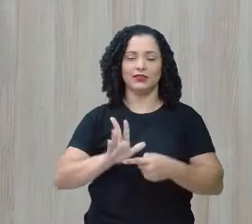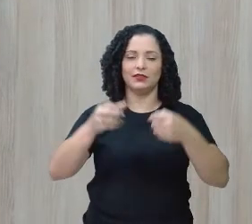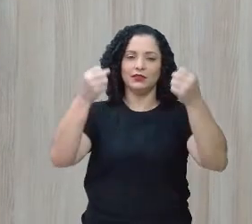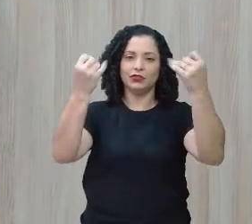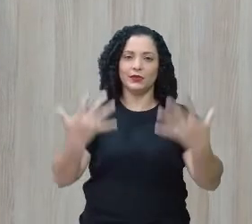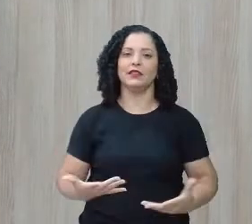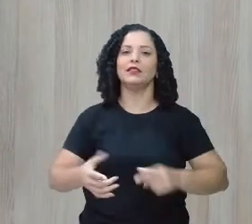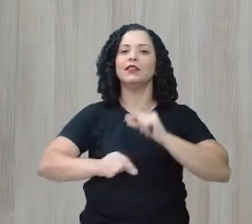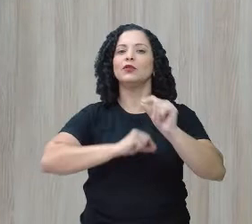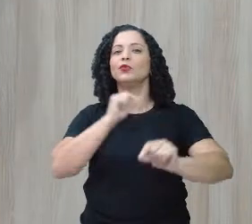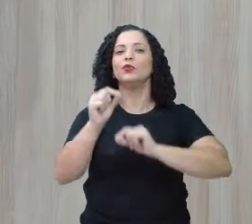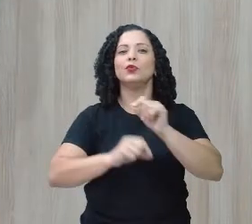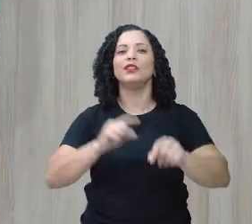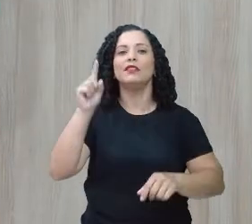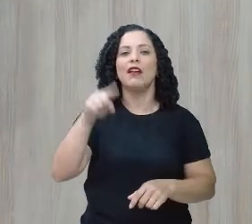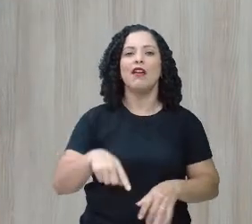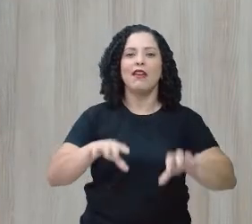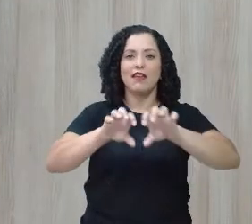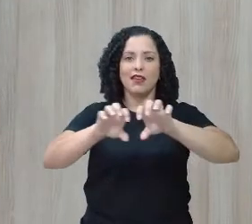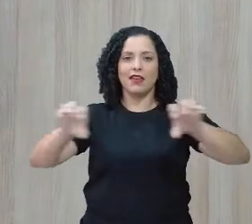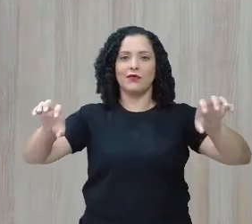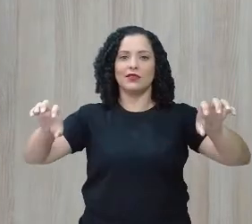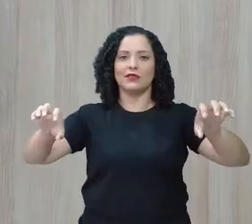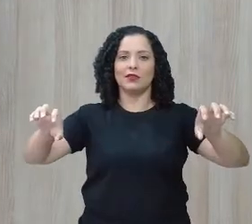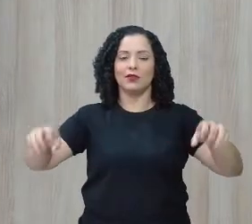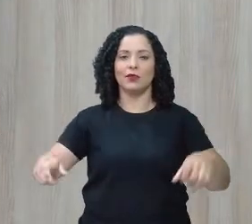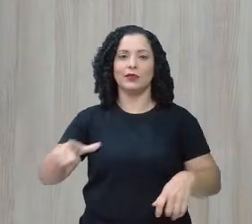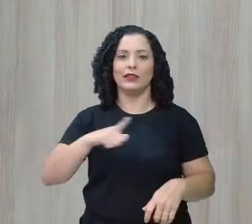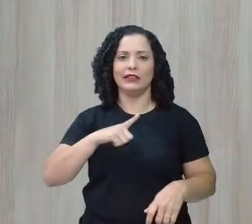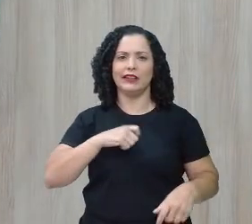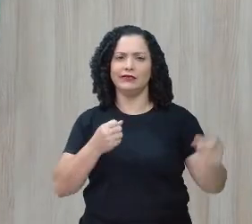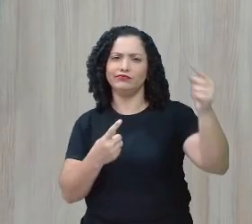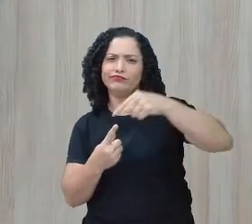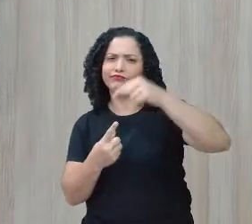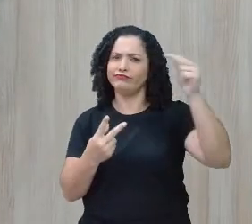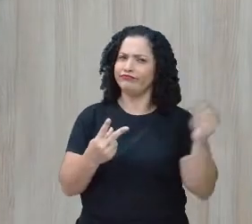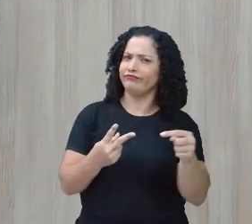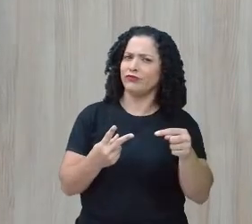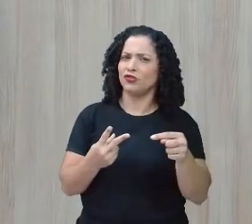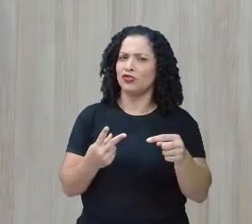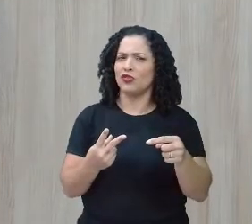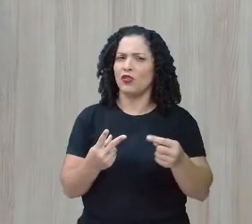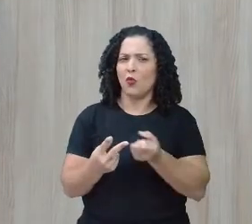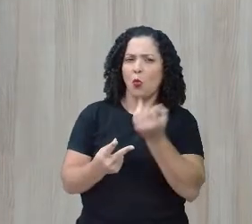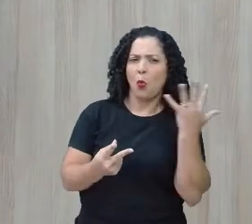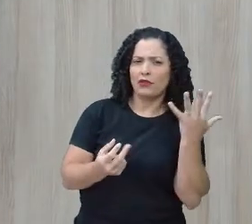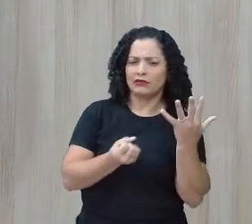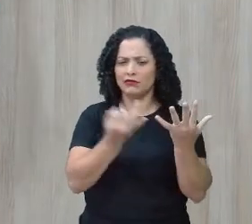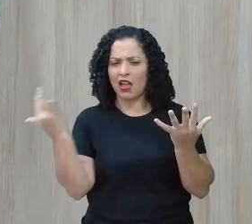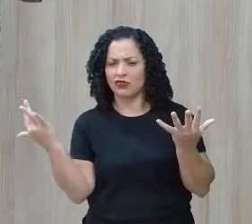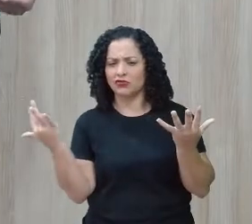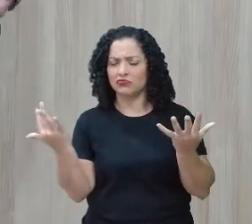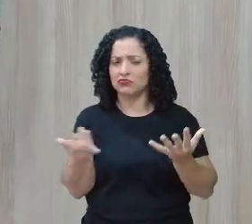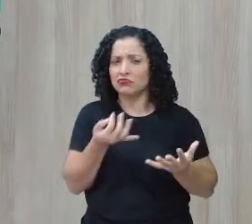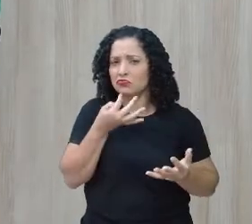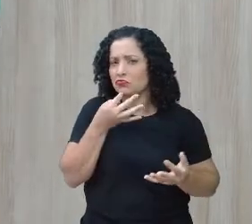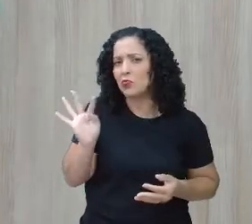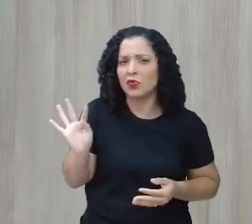de equação quando a gente tem duas incógnitas, ou seja, dois valores